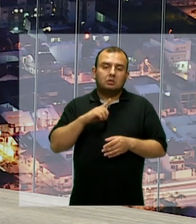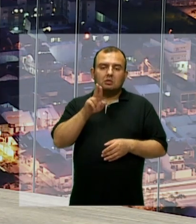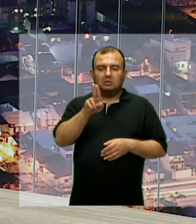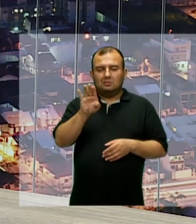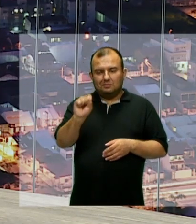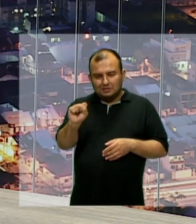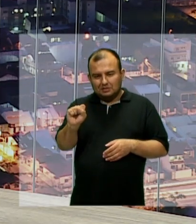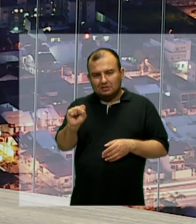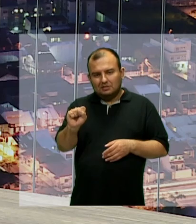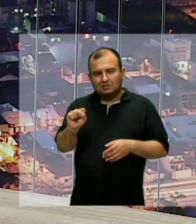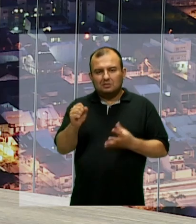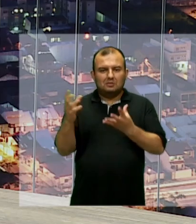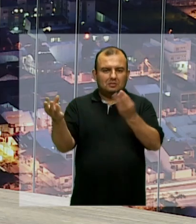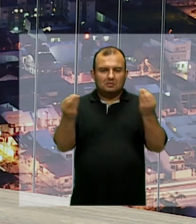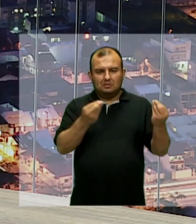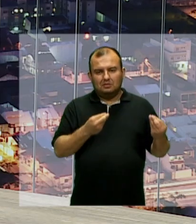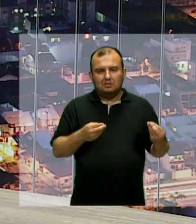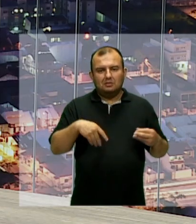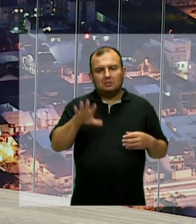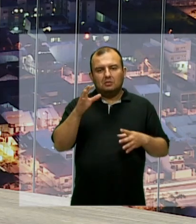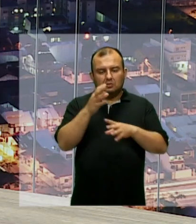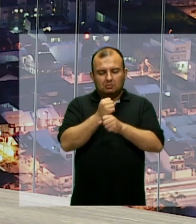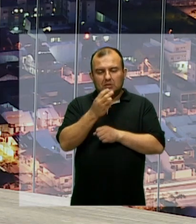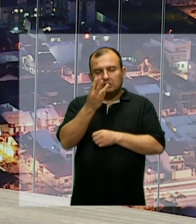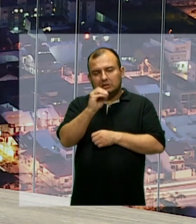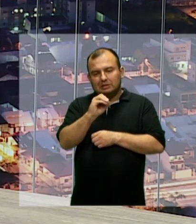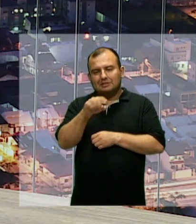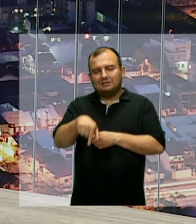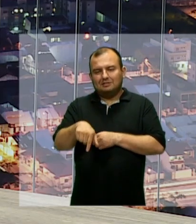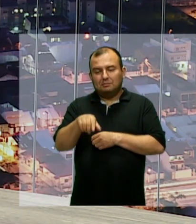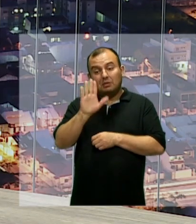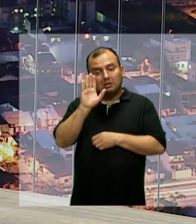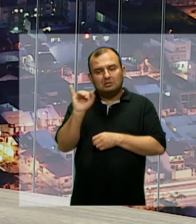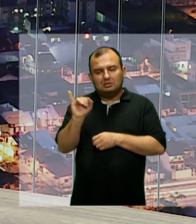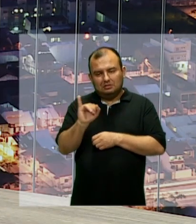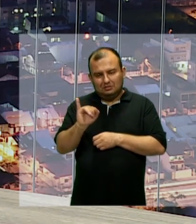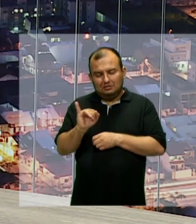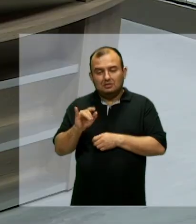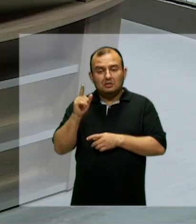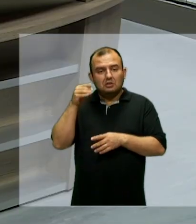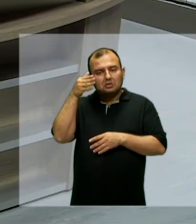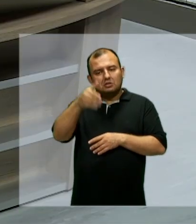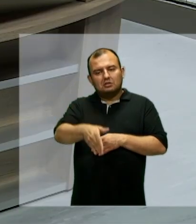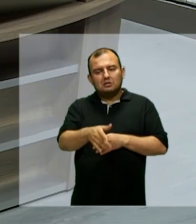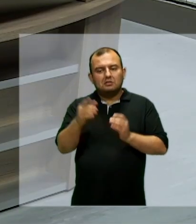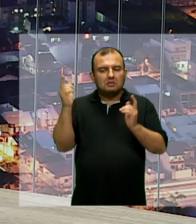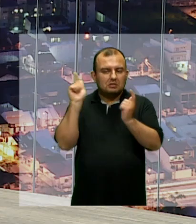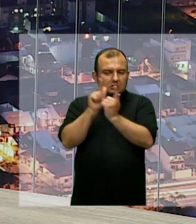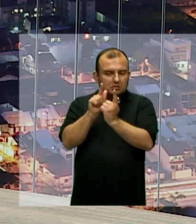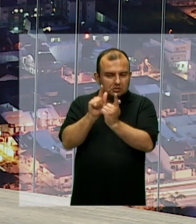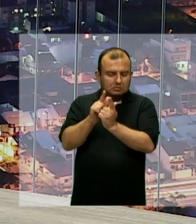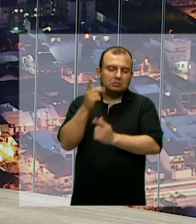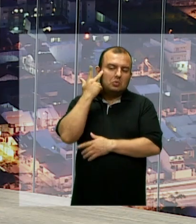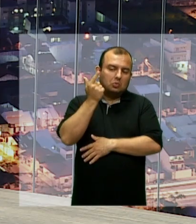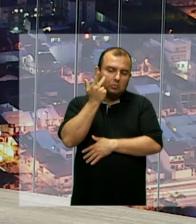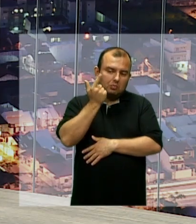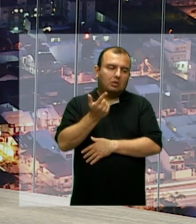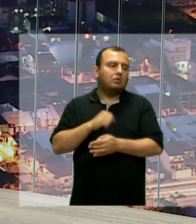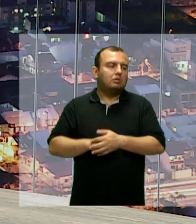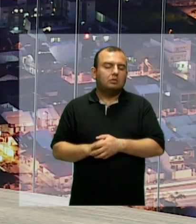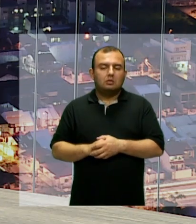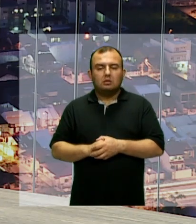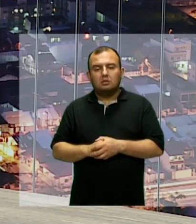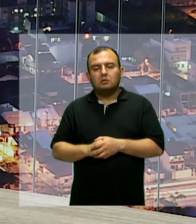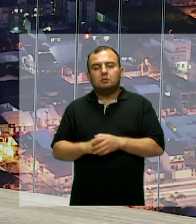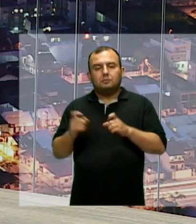de saúde aos montes. São mais de 30 aqui em Itajaí. Chega lá no posto, faz a sua consulta normal.